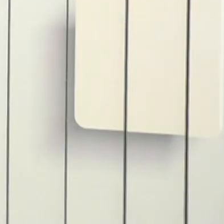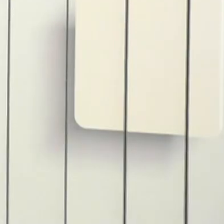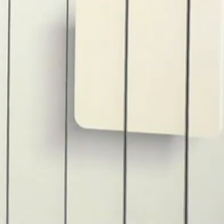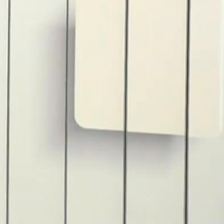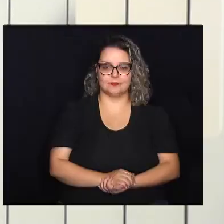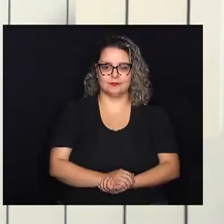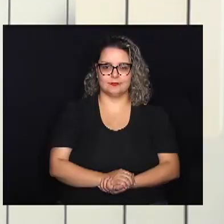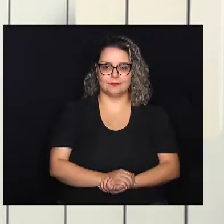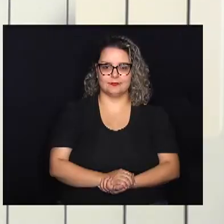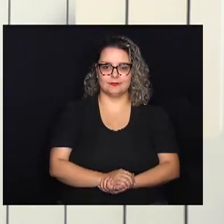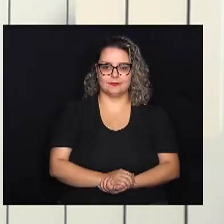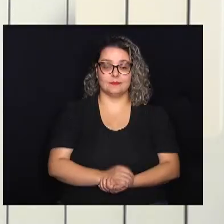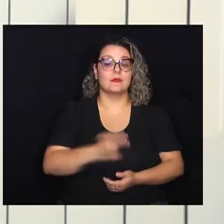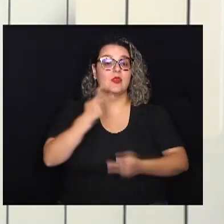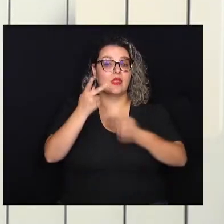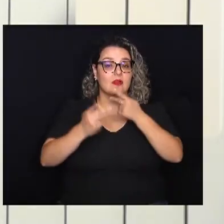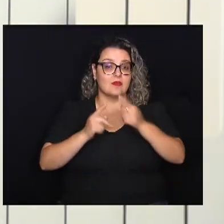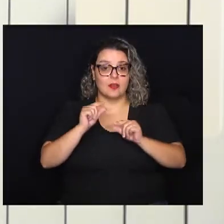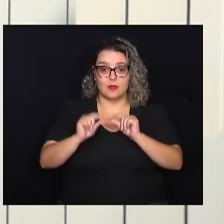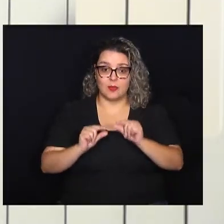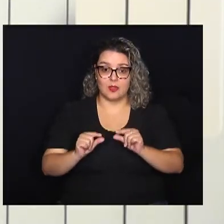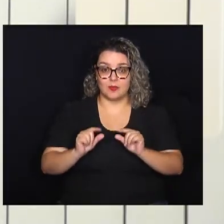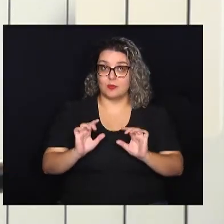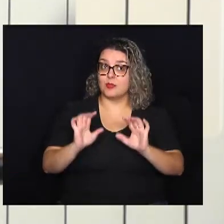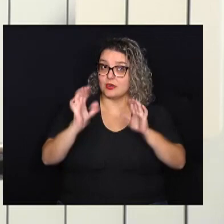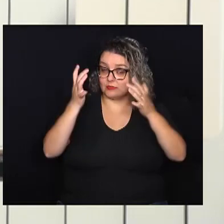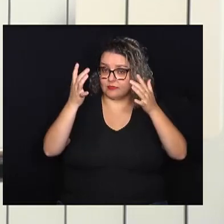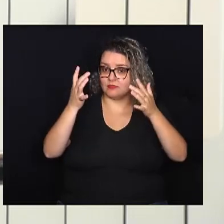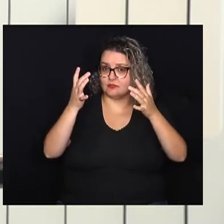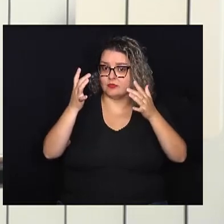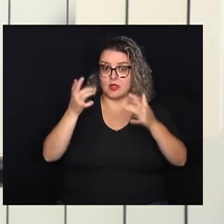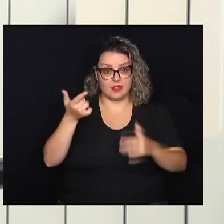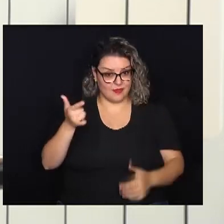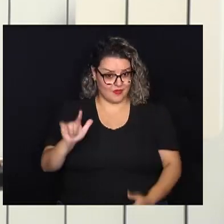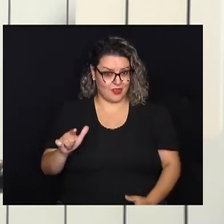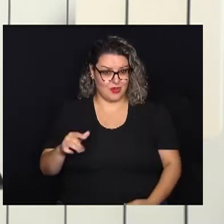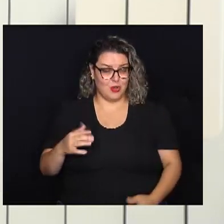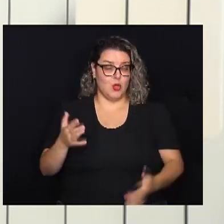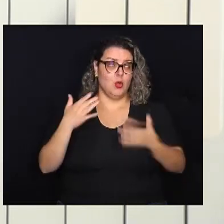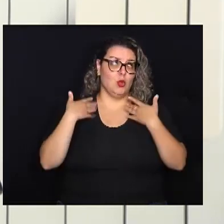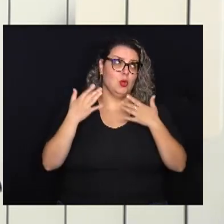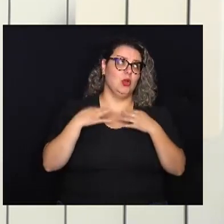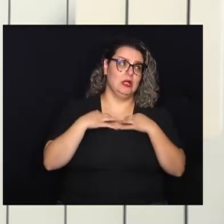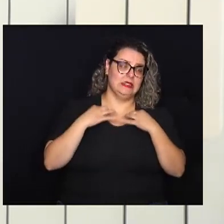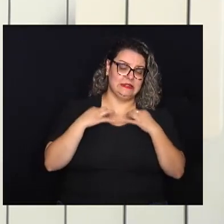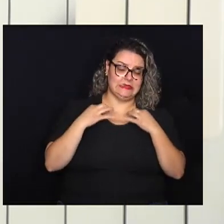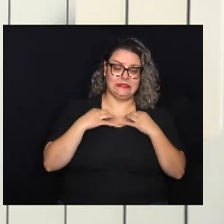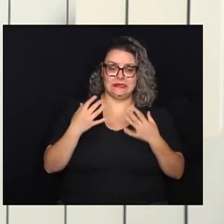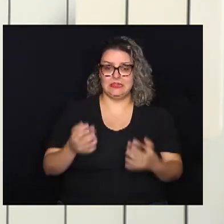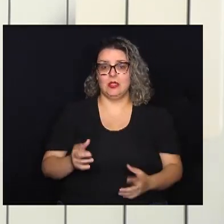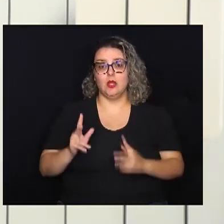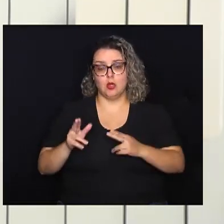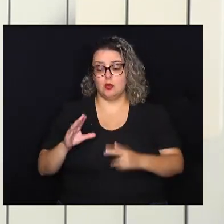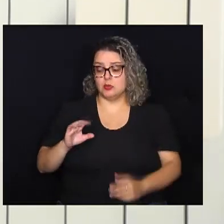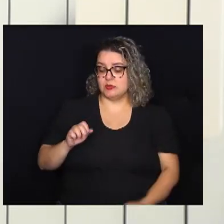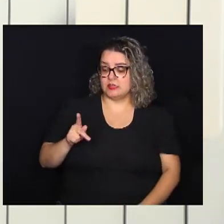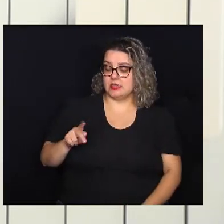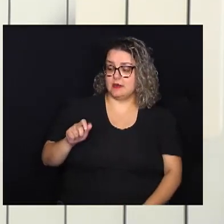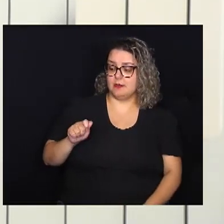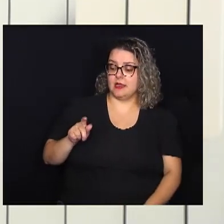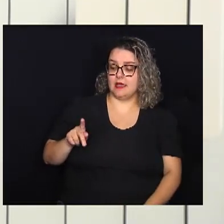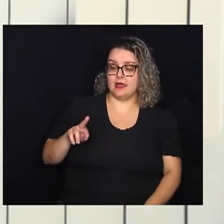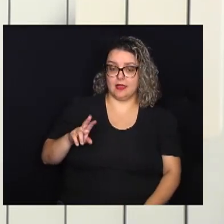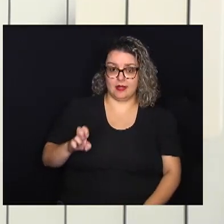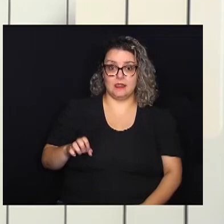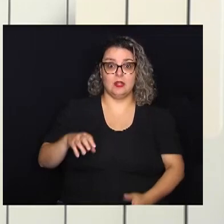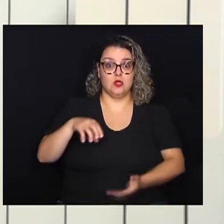vamos falar um pouquinho sobre a previsão do tempo será que vai continuar esse calorão de acordo com o Cepagri da Unicamp e o